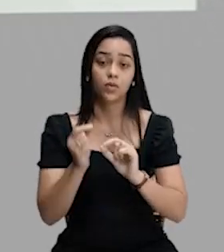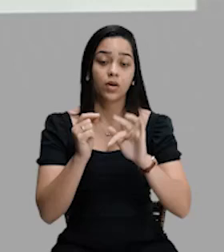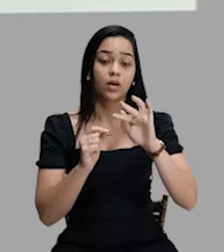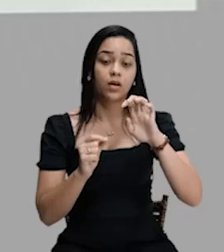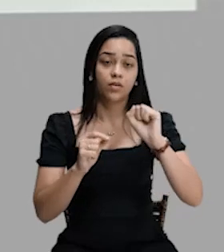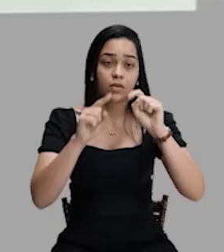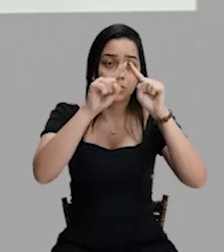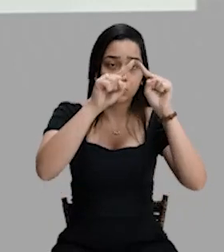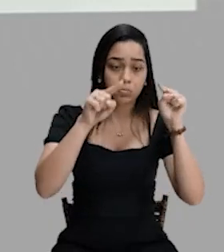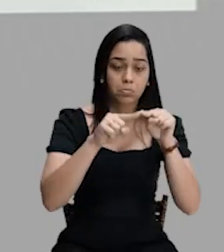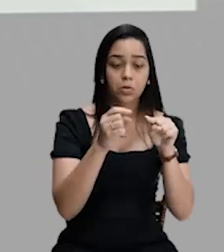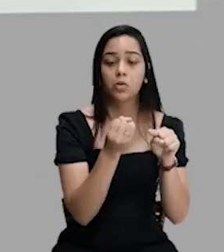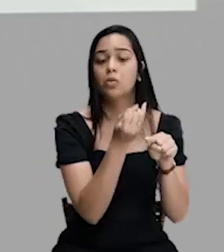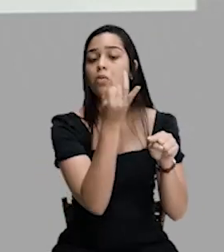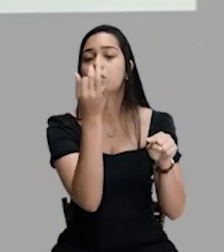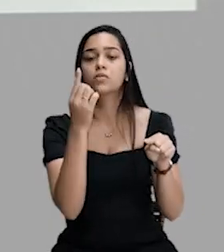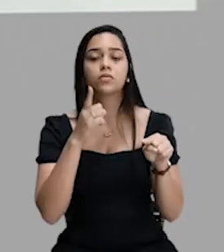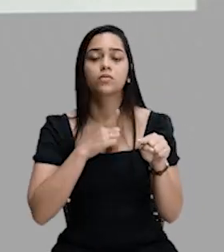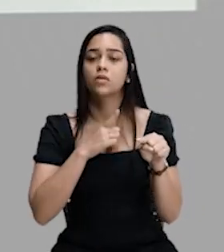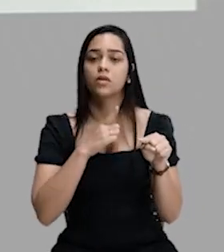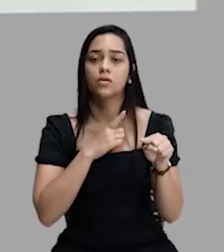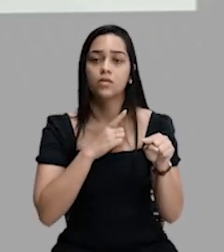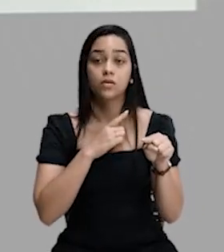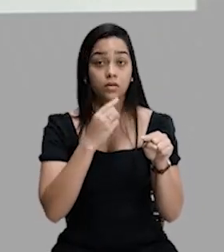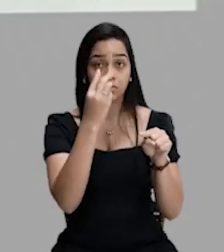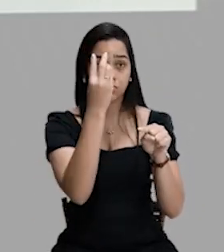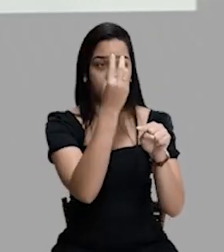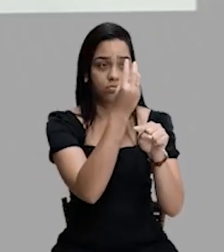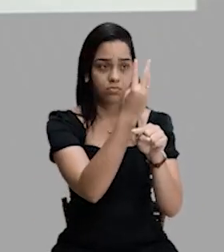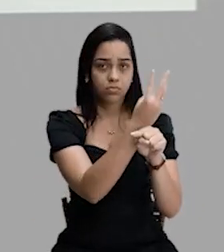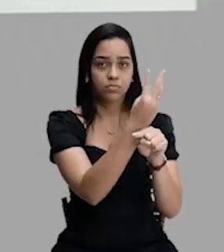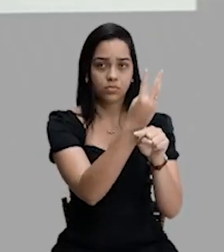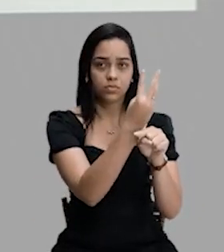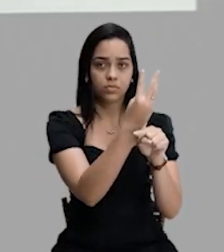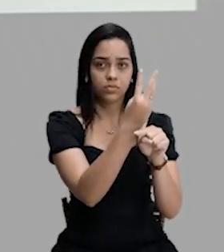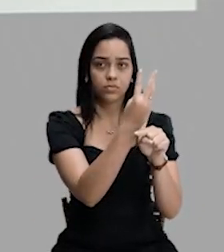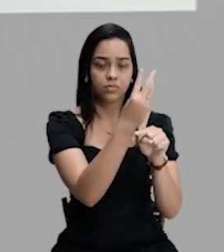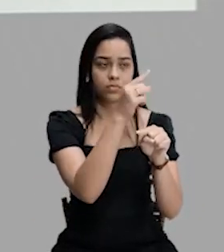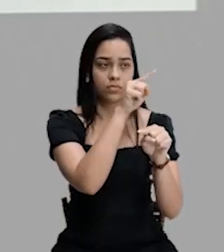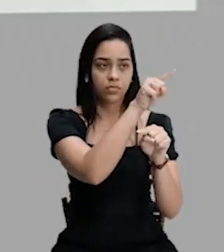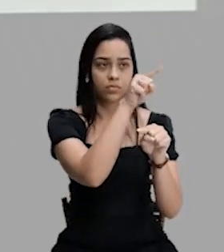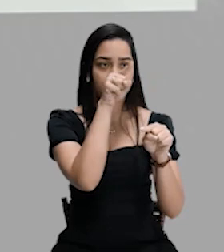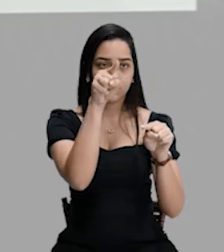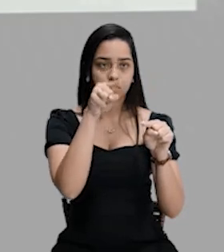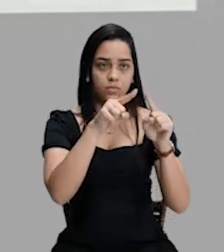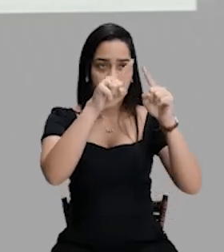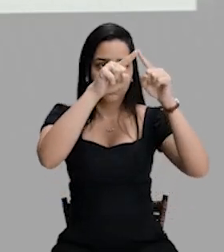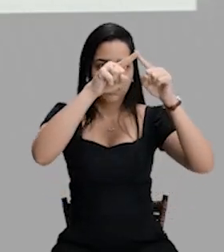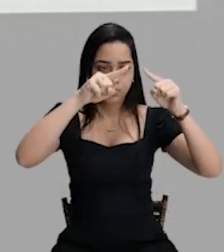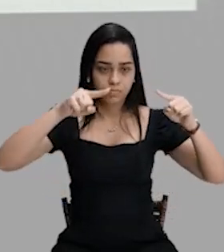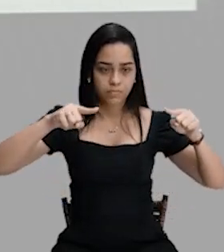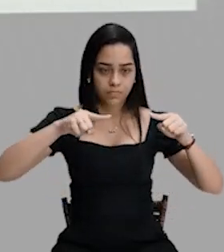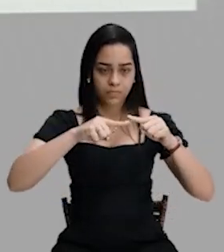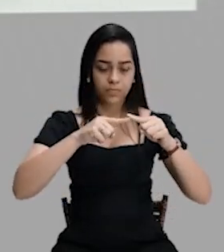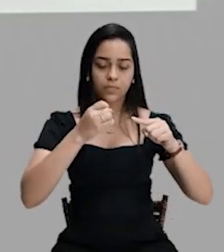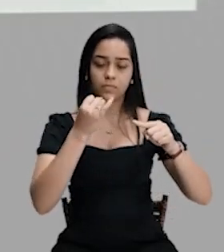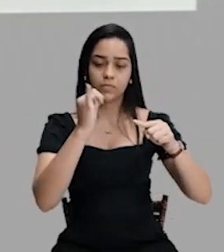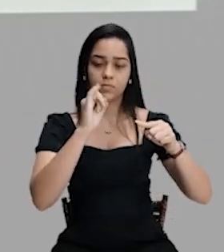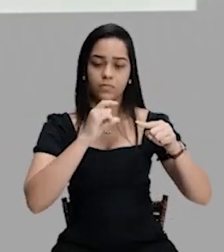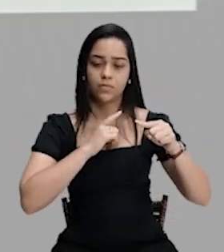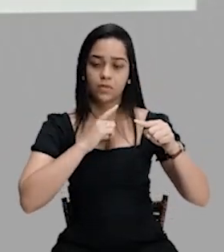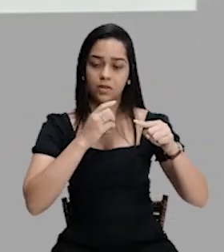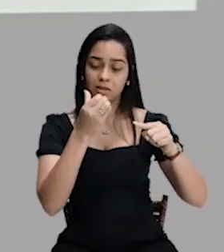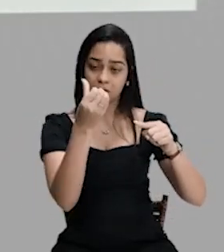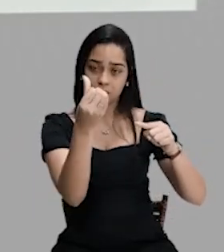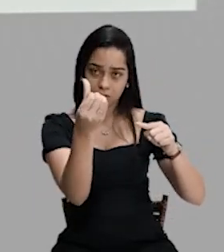quantas arestas tem um triângulo tem três tá são três lados que um triângulo tem então se você tem seis